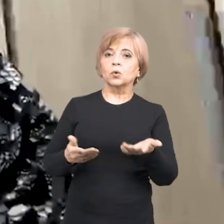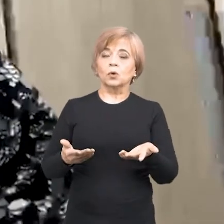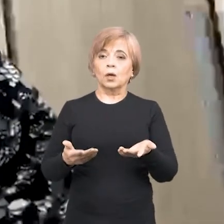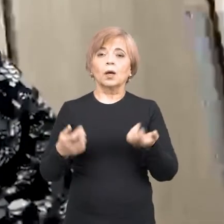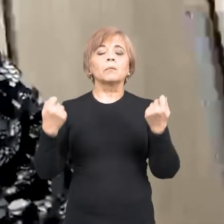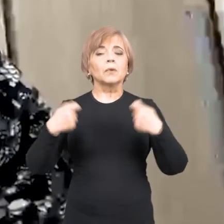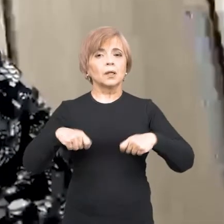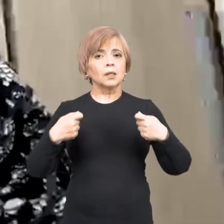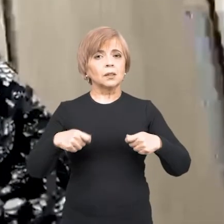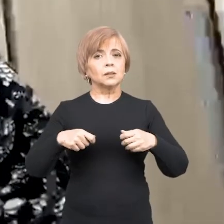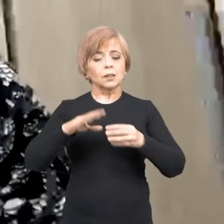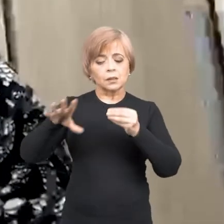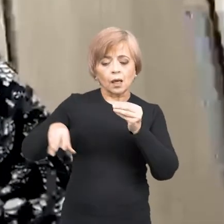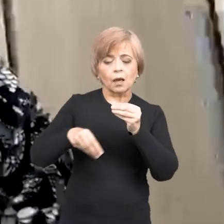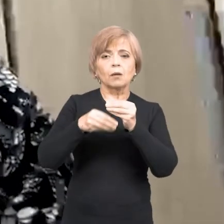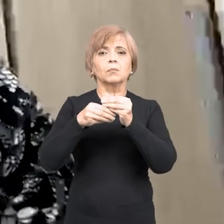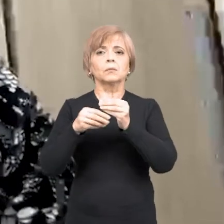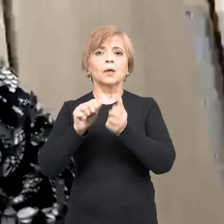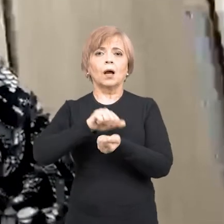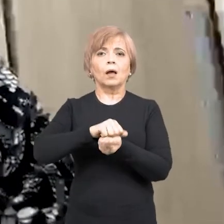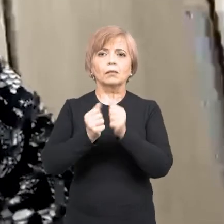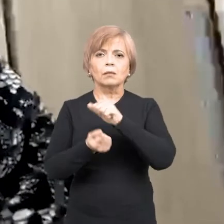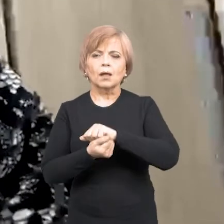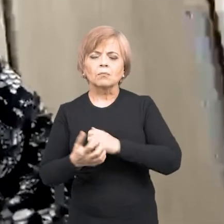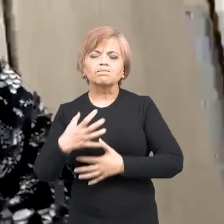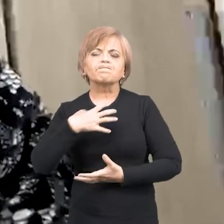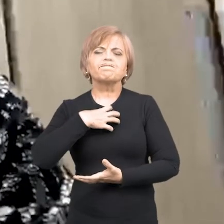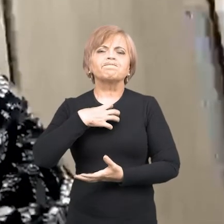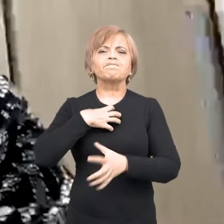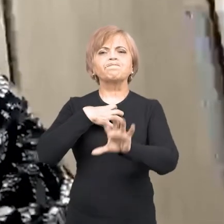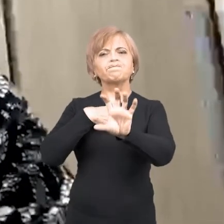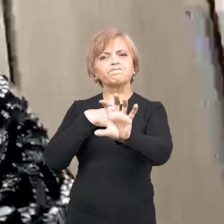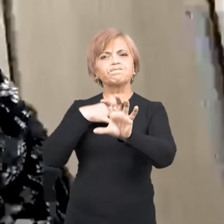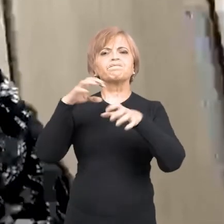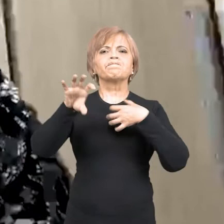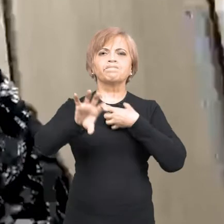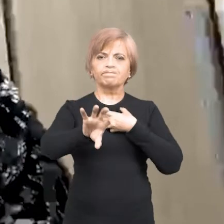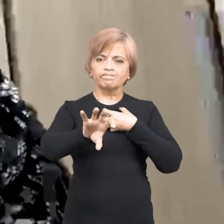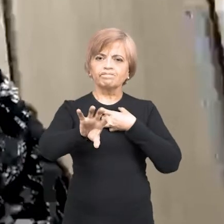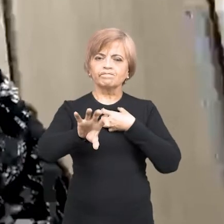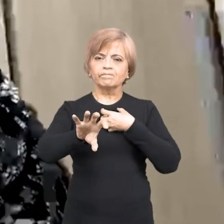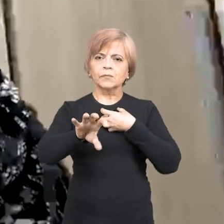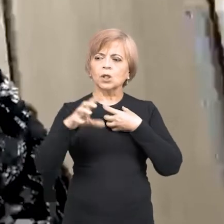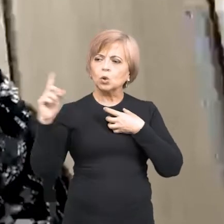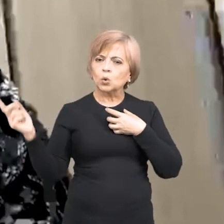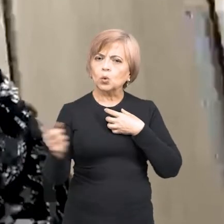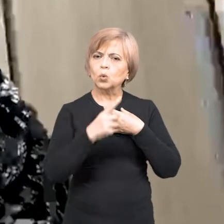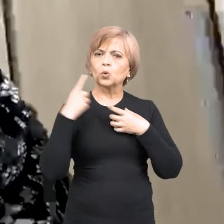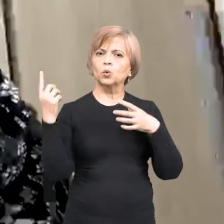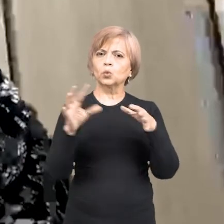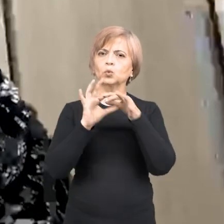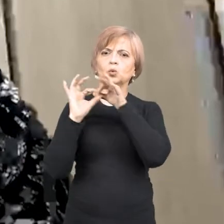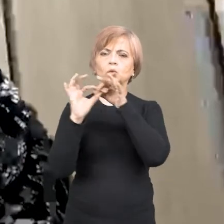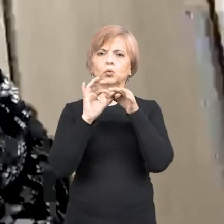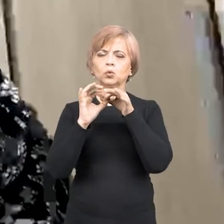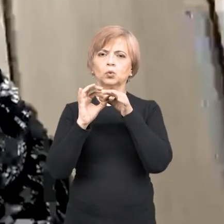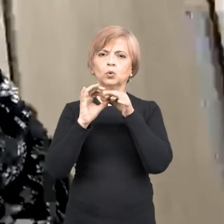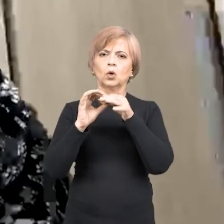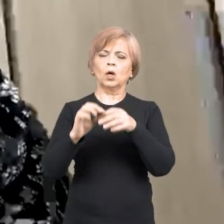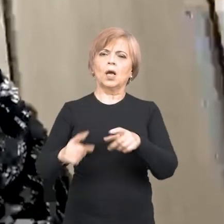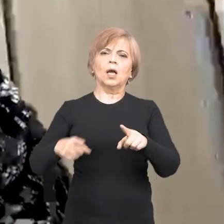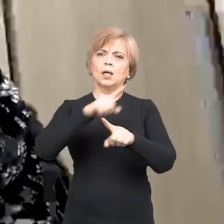é, precisam se imbuir nesse sentimento e dizer em conjunto um grande